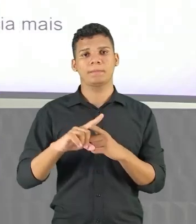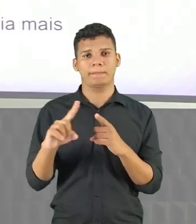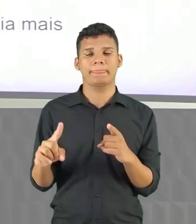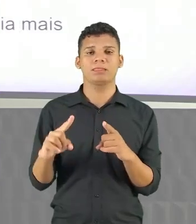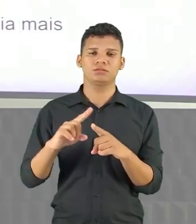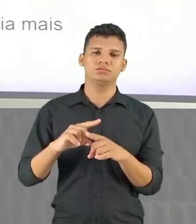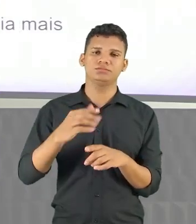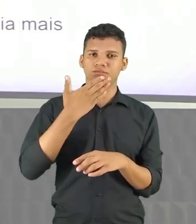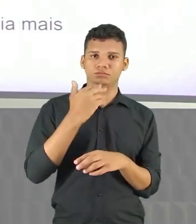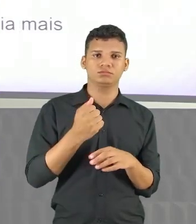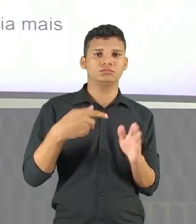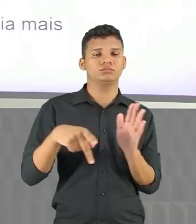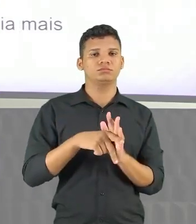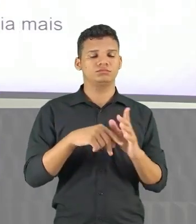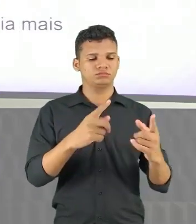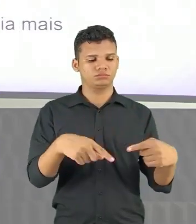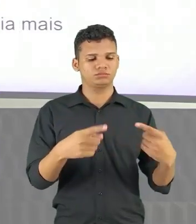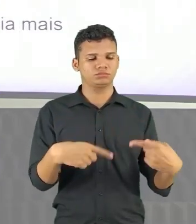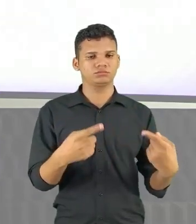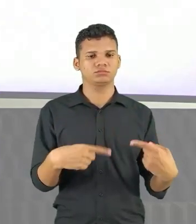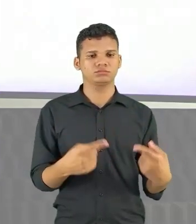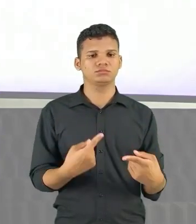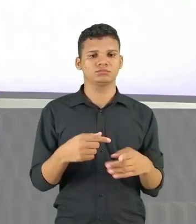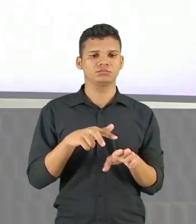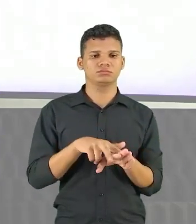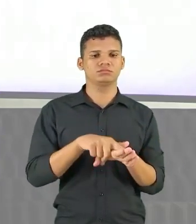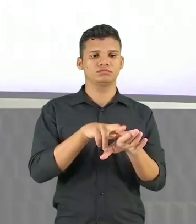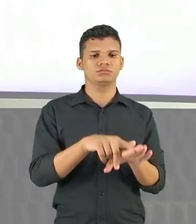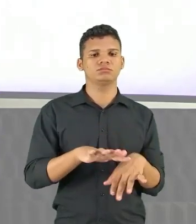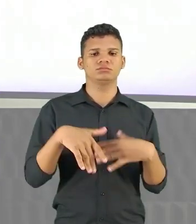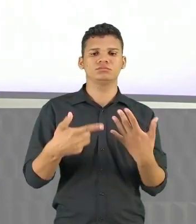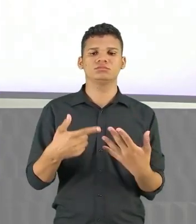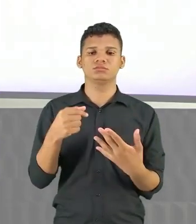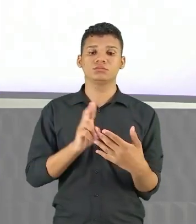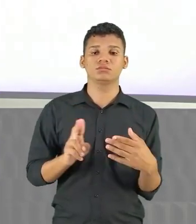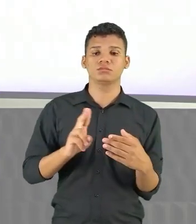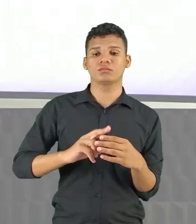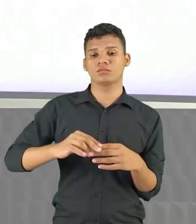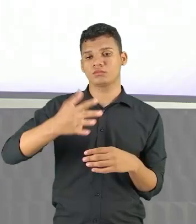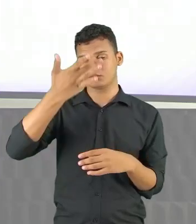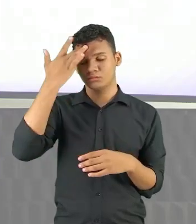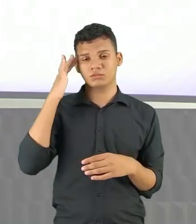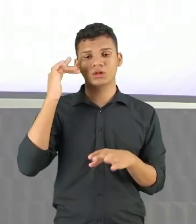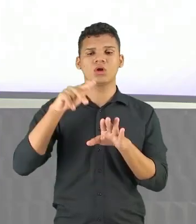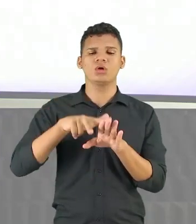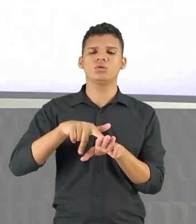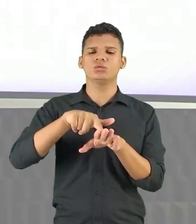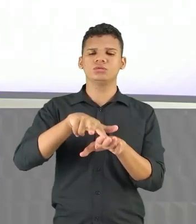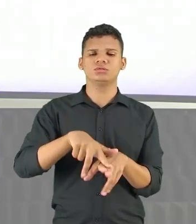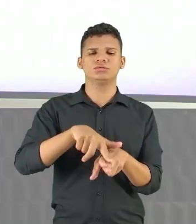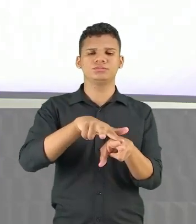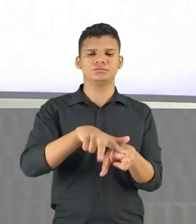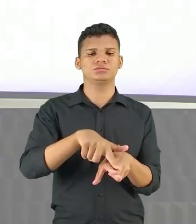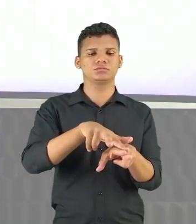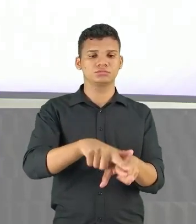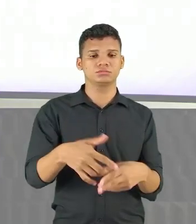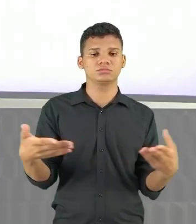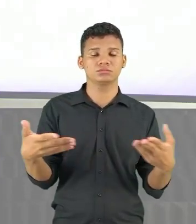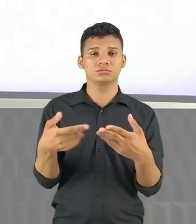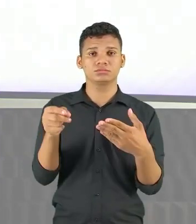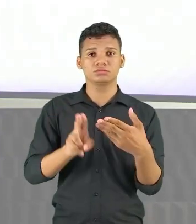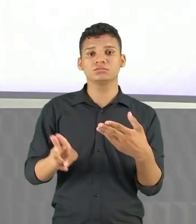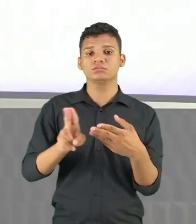mais aderência às rodas. A dependência dos skatistas em relação a esse novo